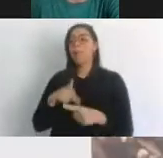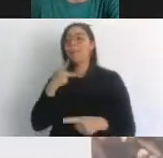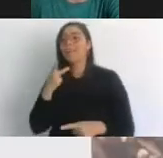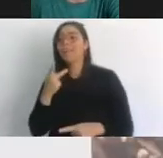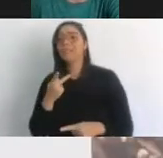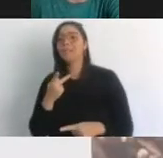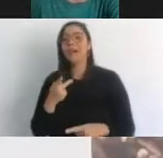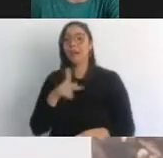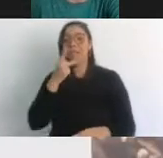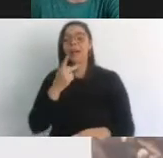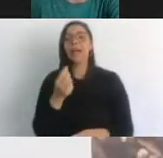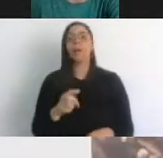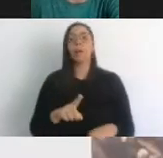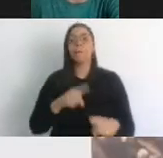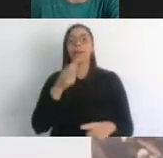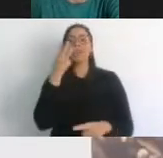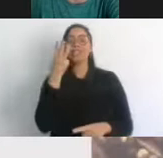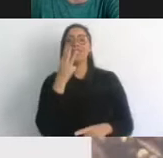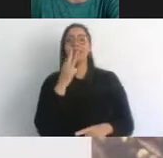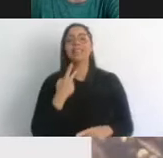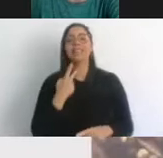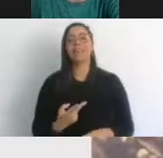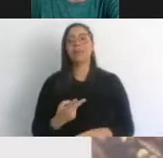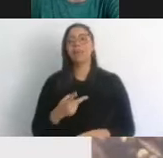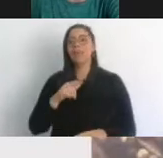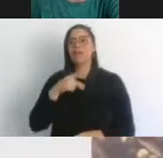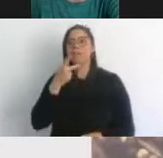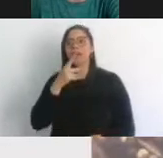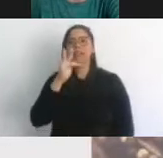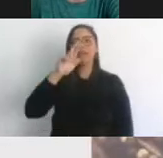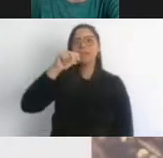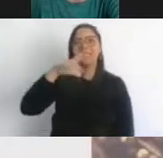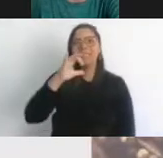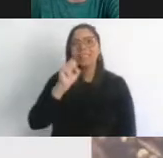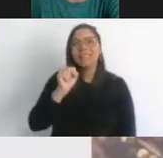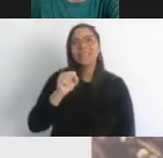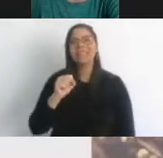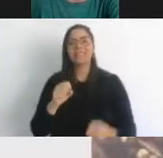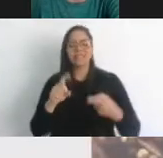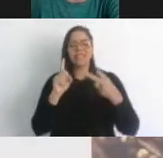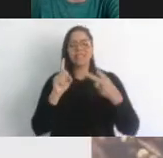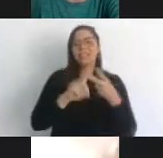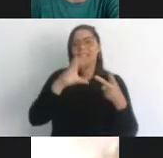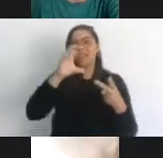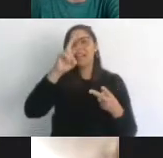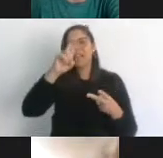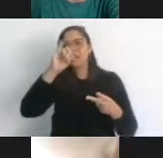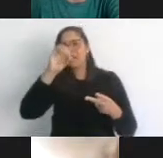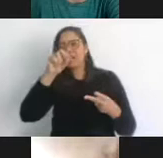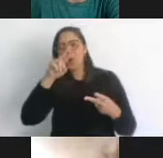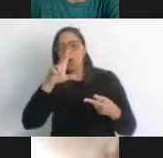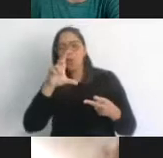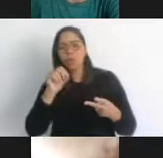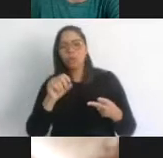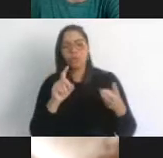fala mais de três línguas que os haitianos falam francês os haitianos falam e eles podem falar fala um dois três línguas crioulas